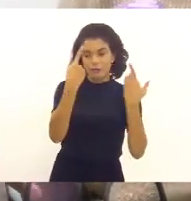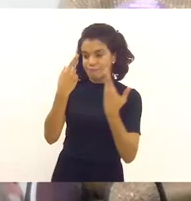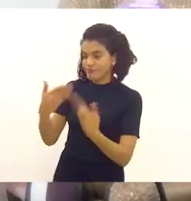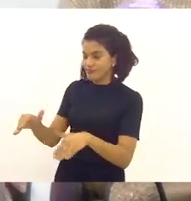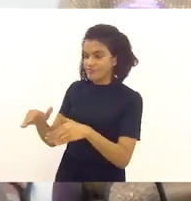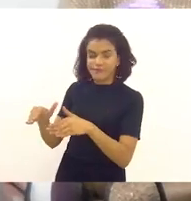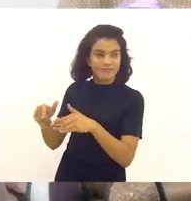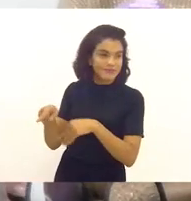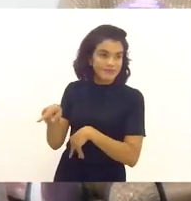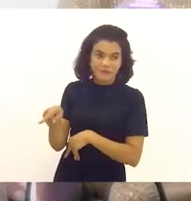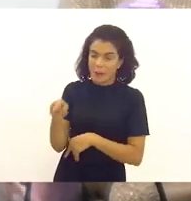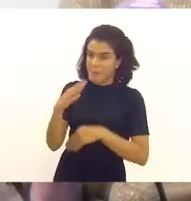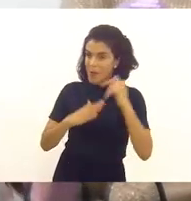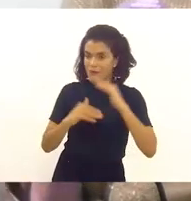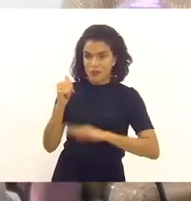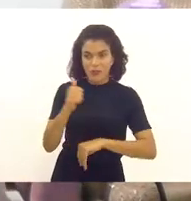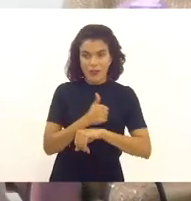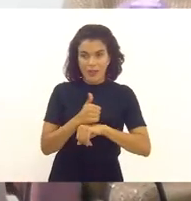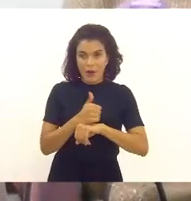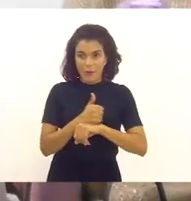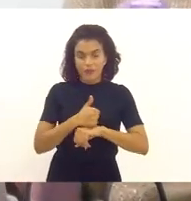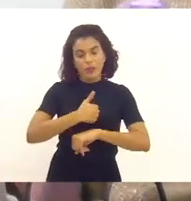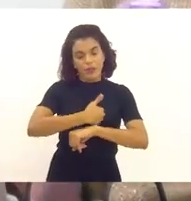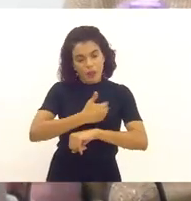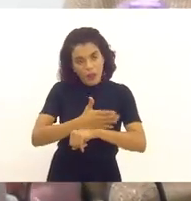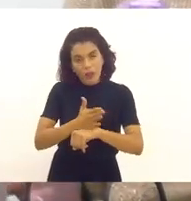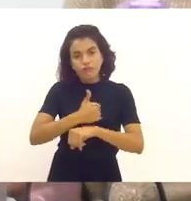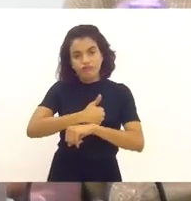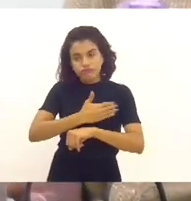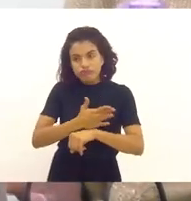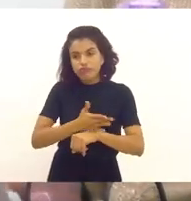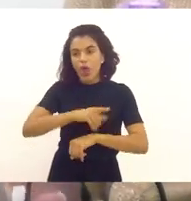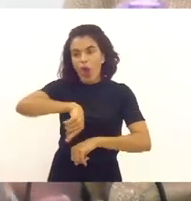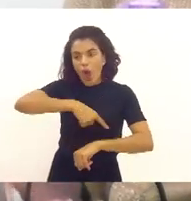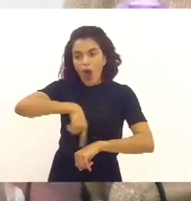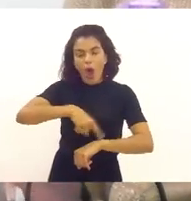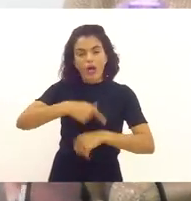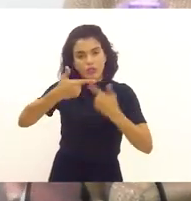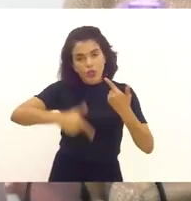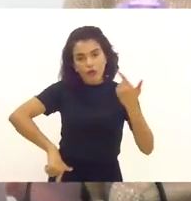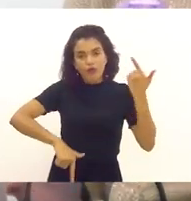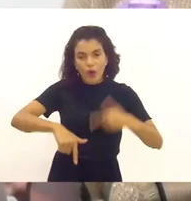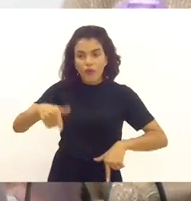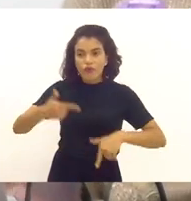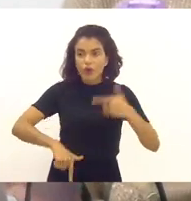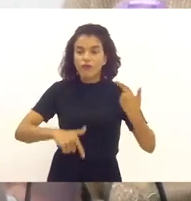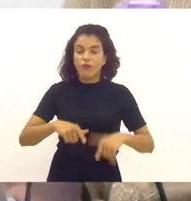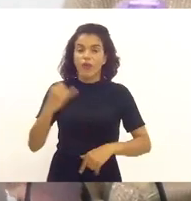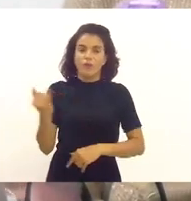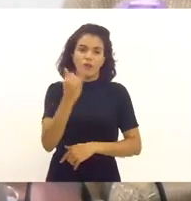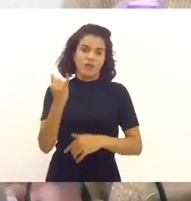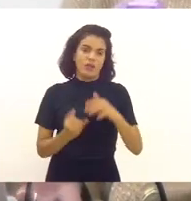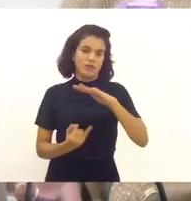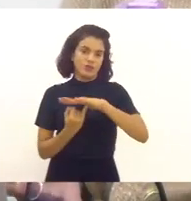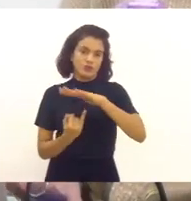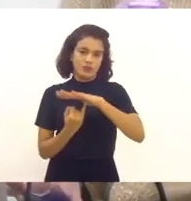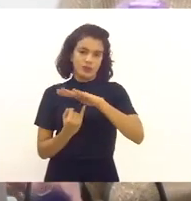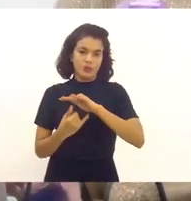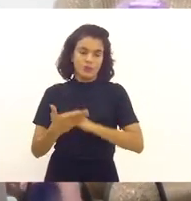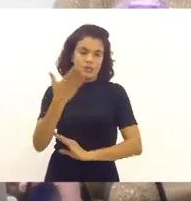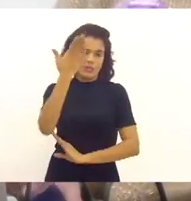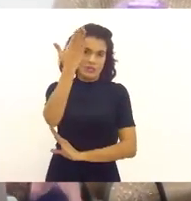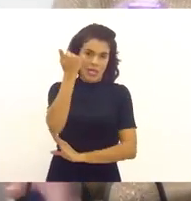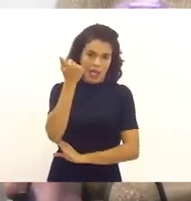o seu hábito profissional e é isso o tempo todo nós fazemos E para isso é importante que a instituição saiba porque